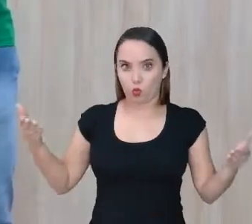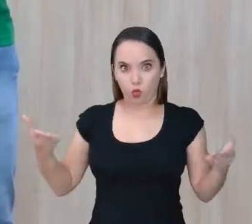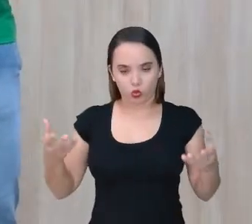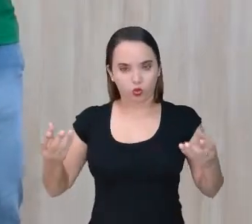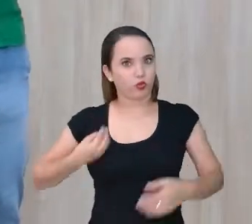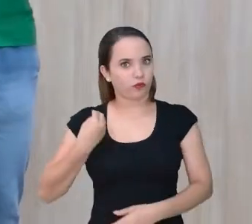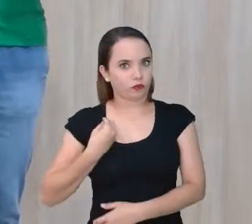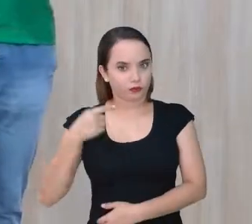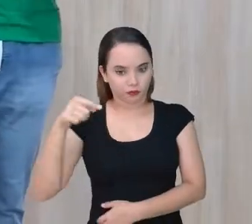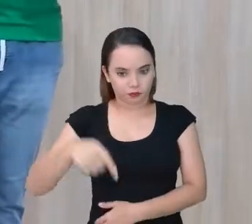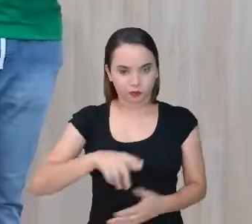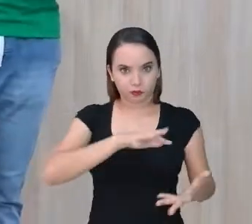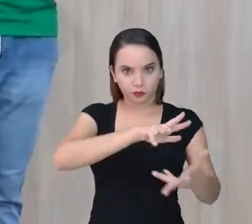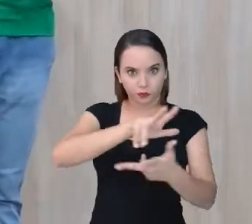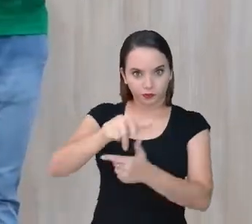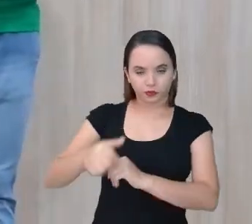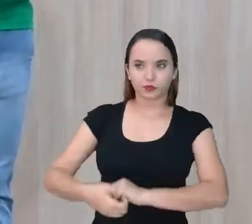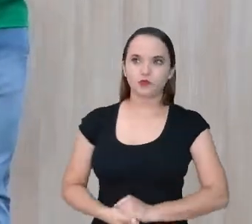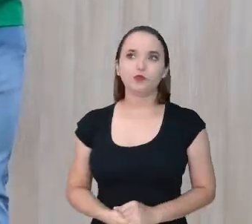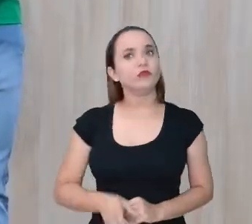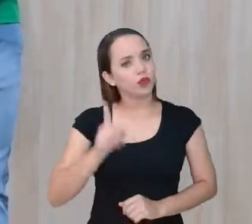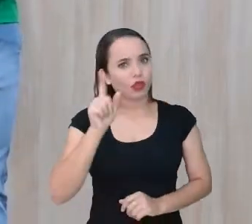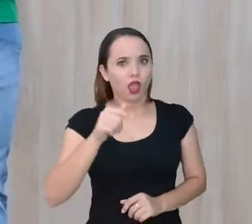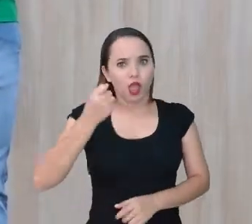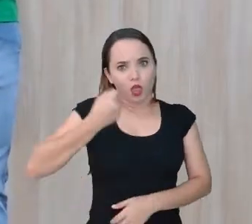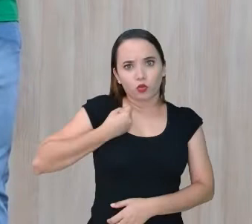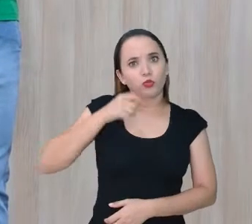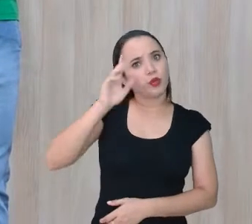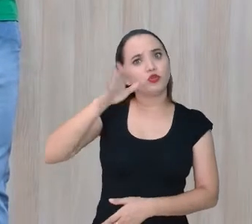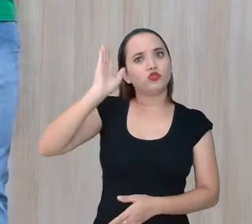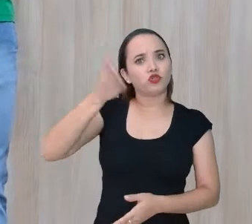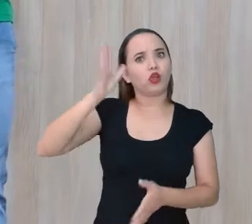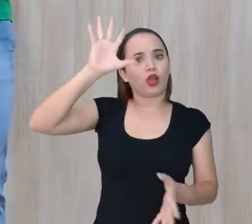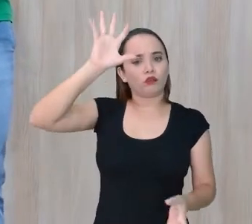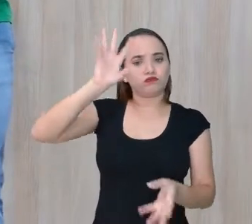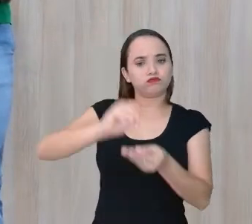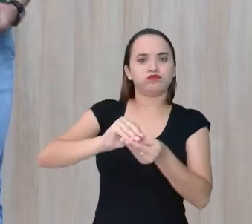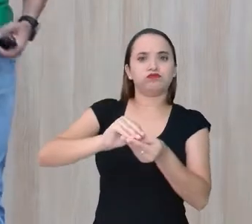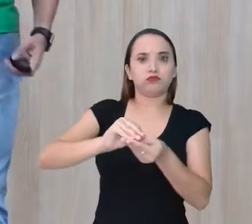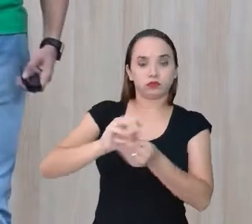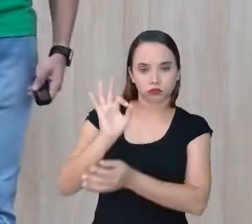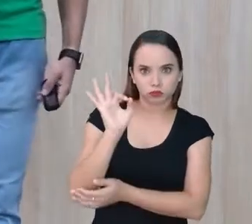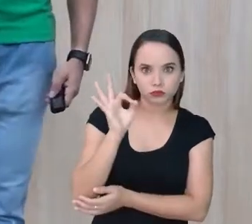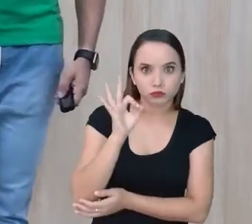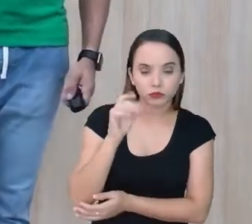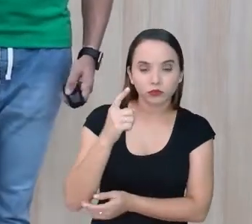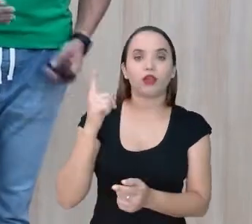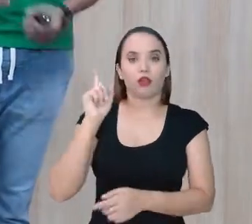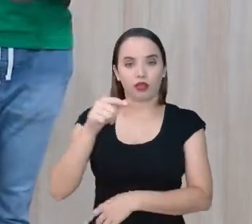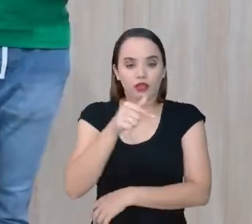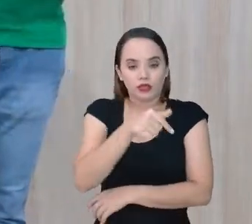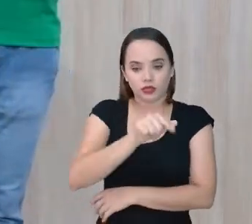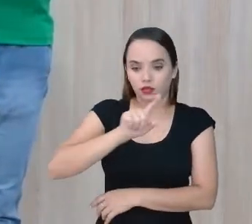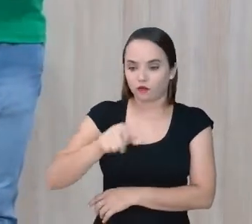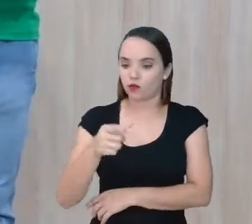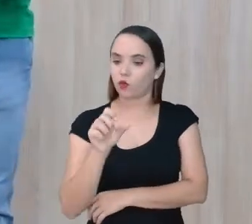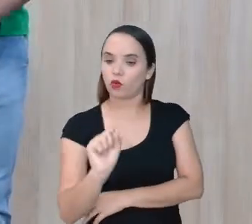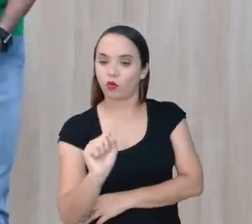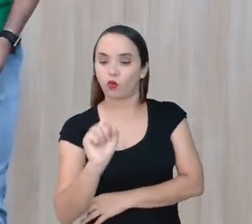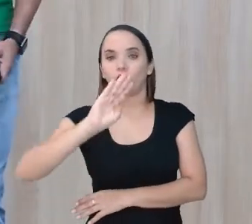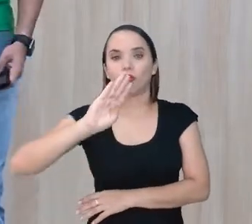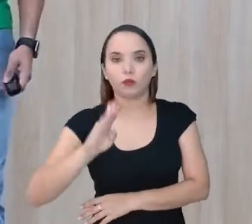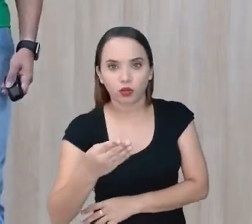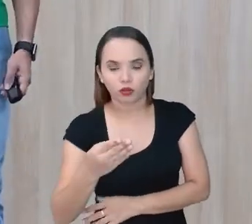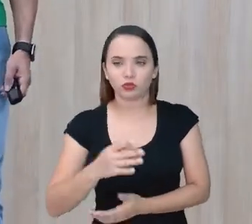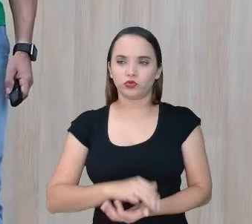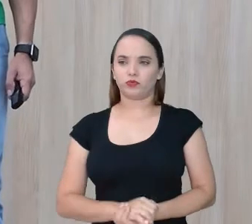Essa numeração já está escrita de uma forma abreviada, certo? Eu tenho aí 7,8 bilhões.